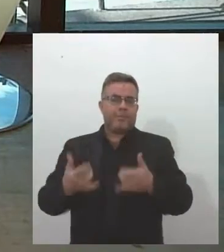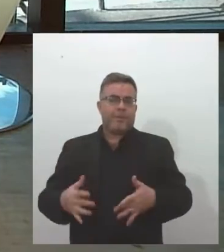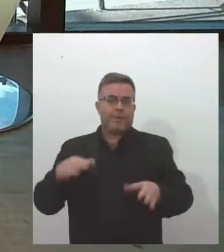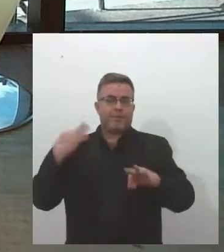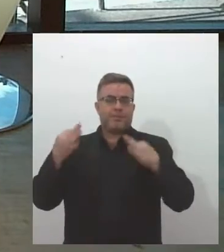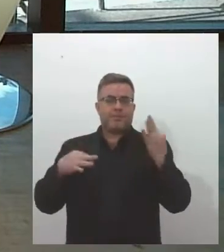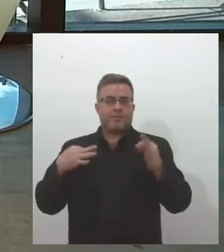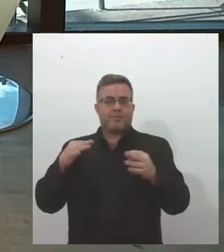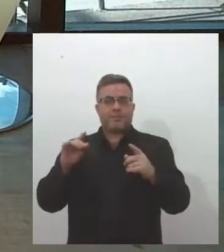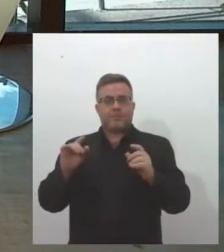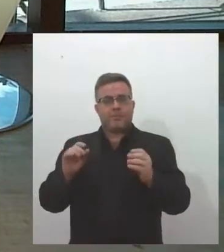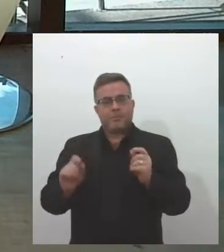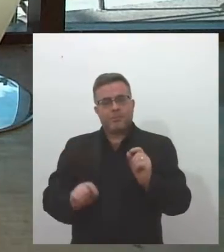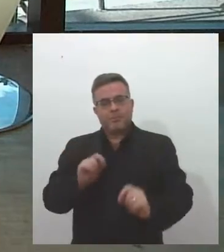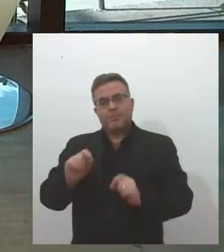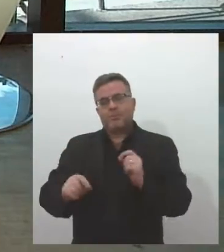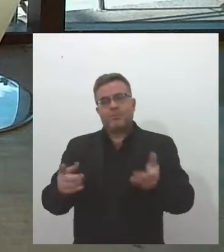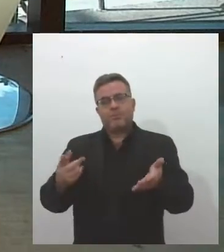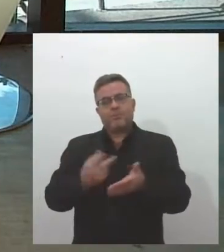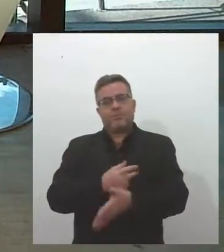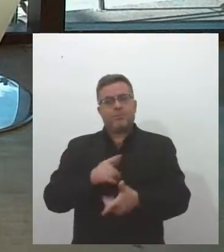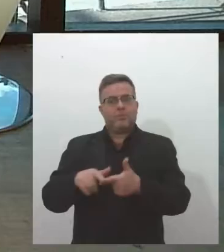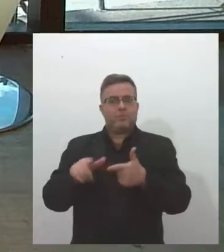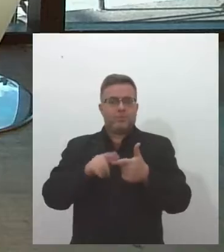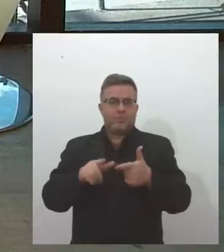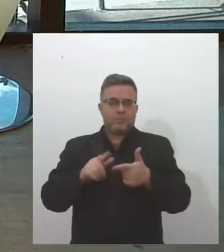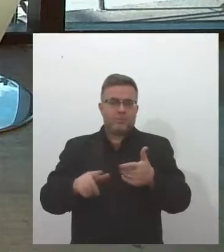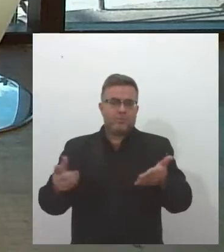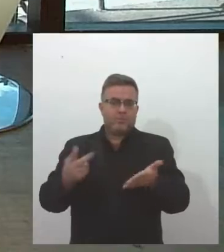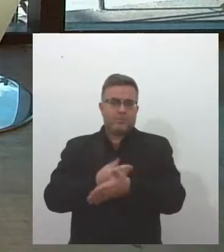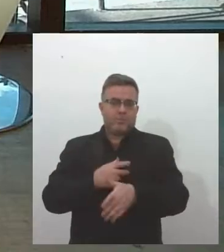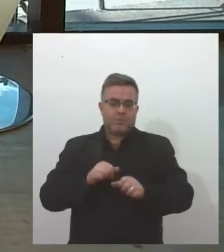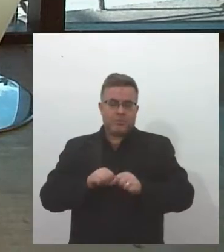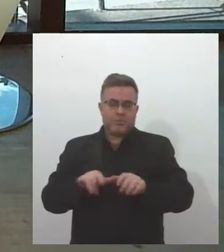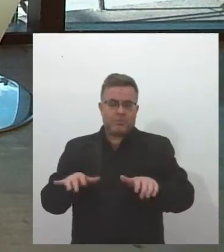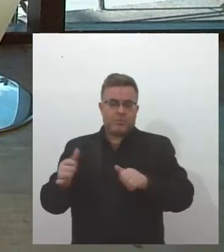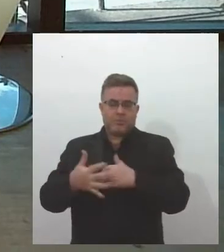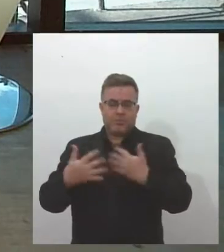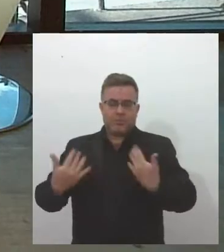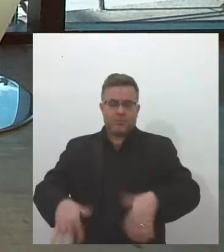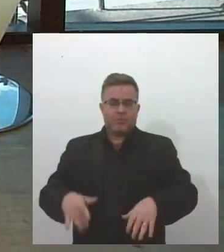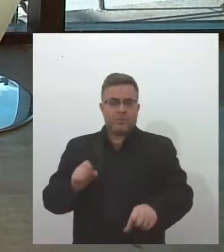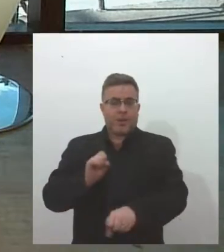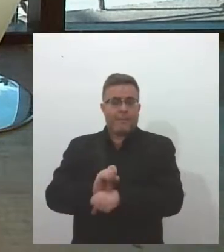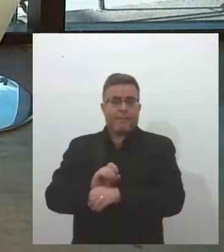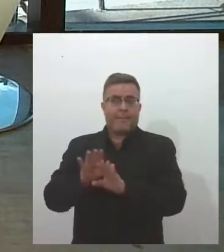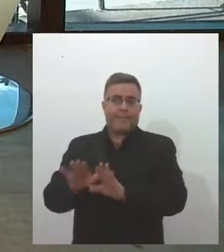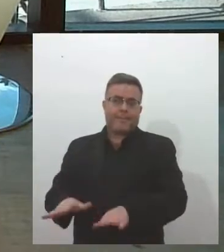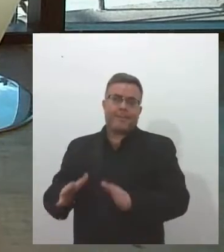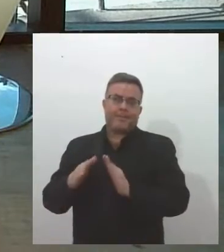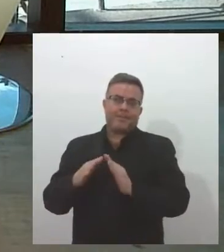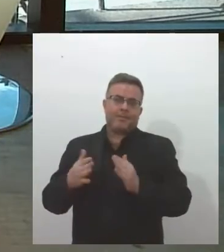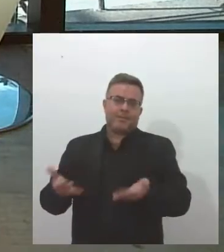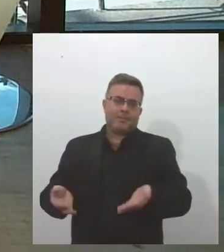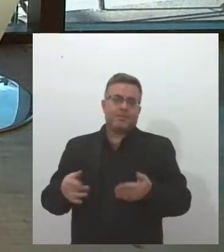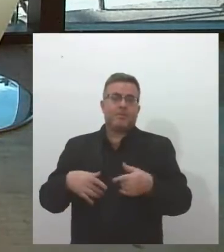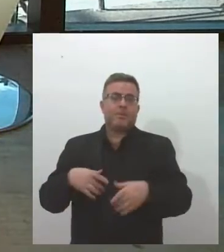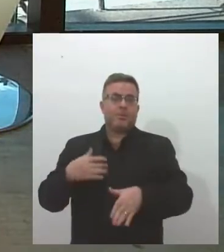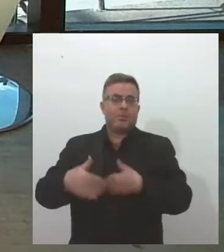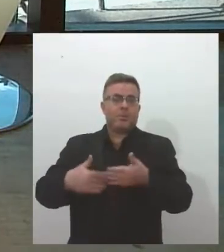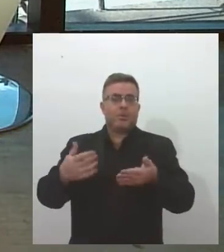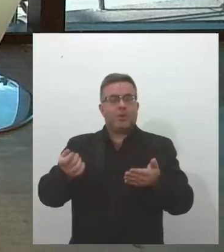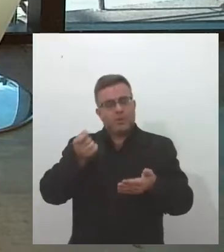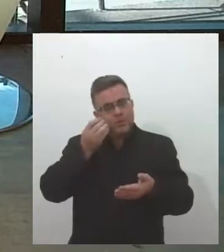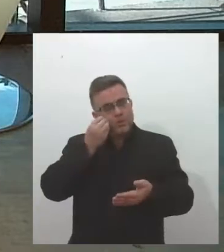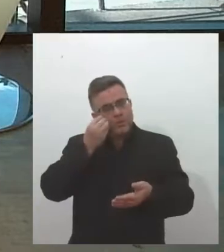setor muito impactado com a pandemia, né? Aliás, o primeiro a ser impactado e o último ainda a se recuperar. Últimos, é verdade,